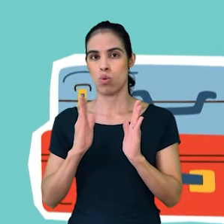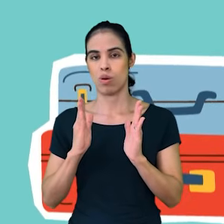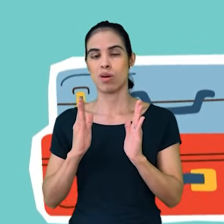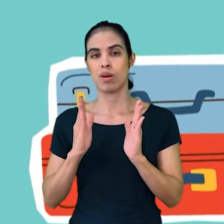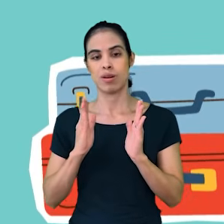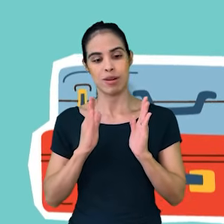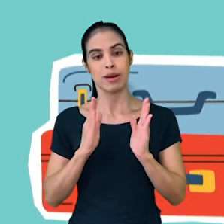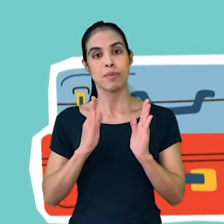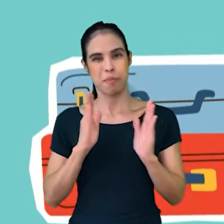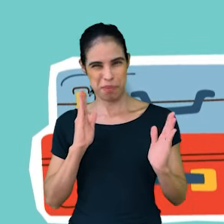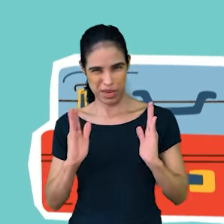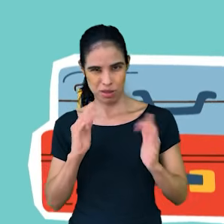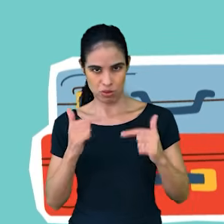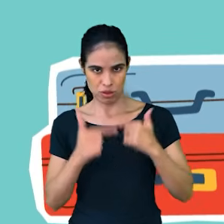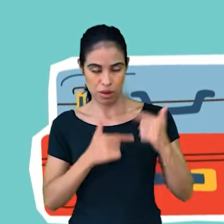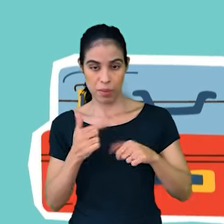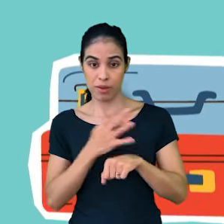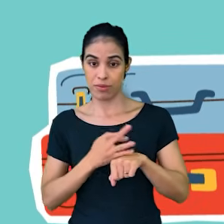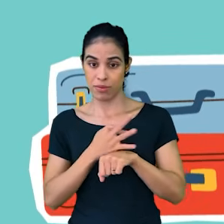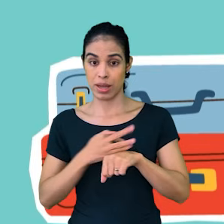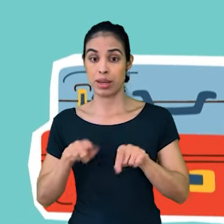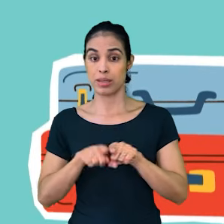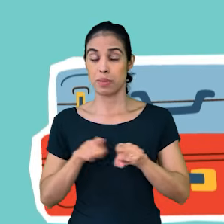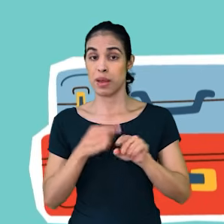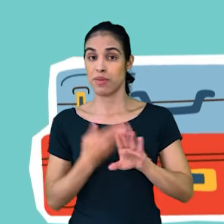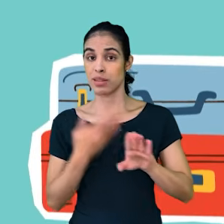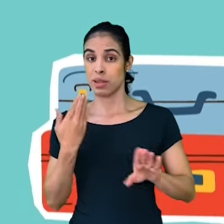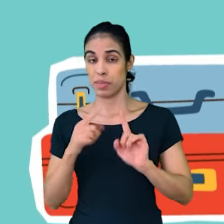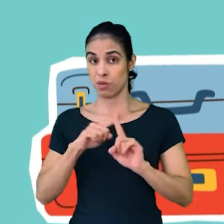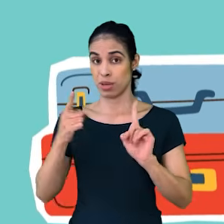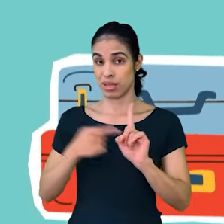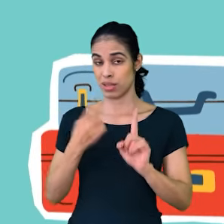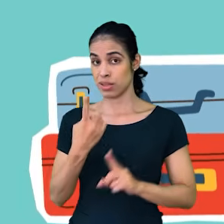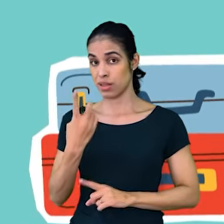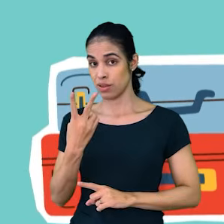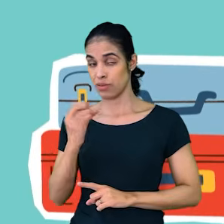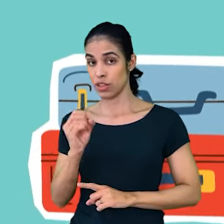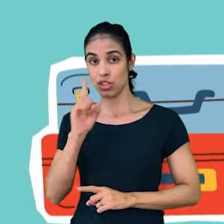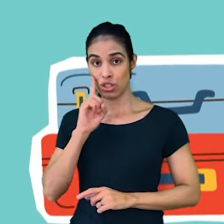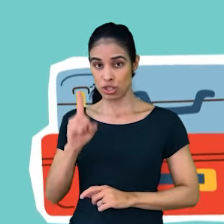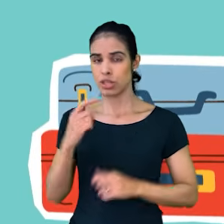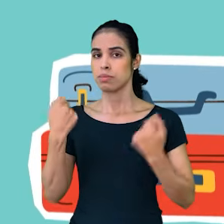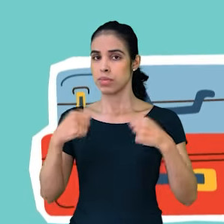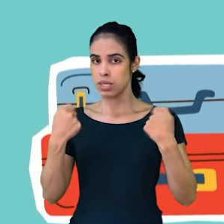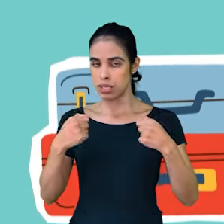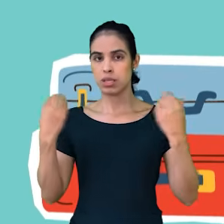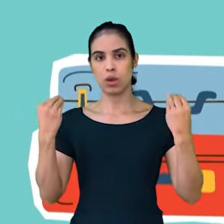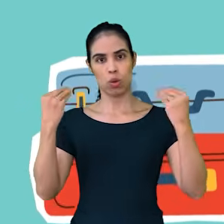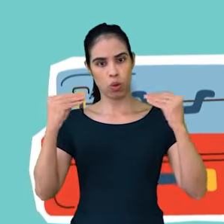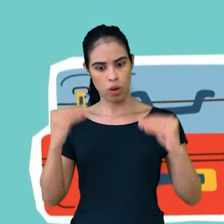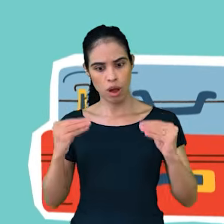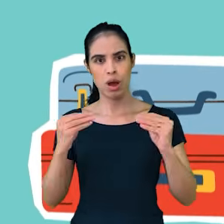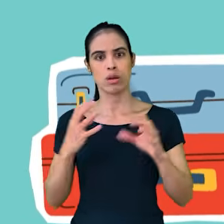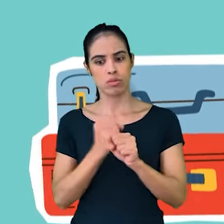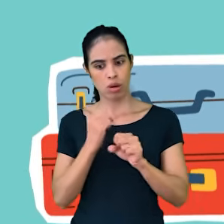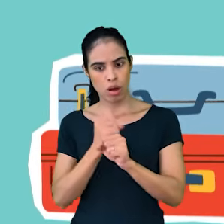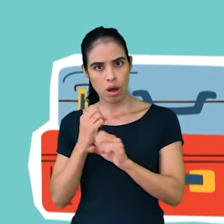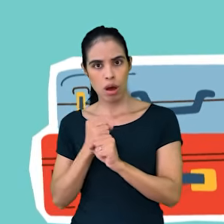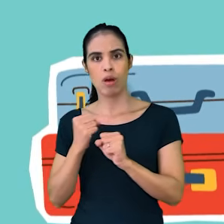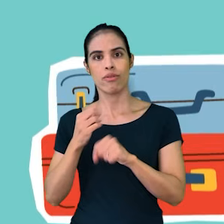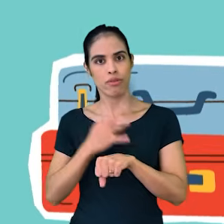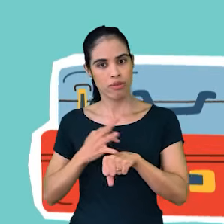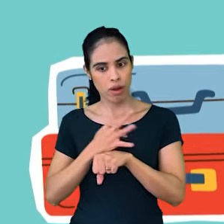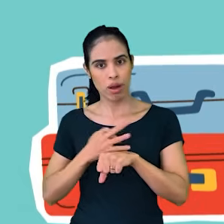O afastamento por causa da licença maternidade de 120 dias deve ser computado normalmente como período trabalhado